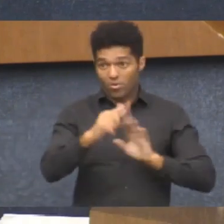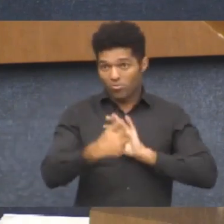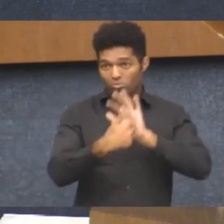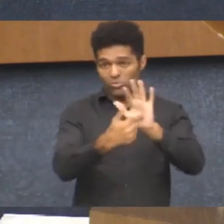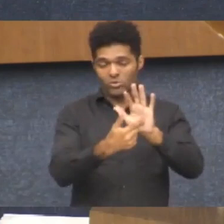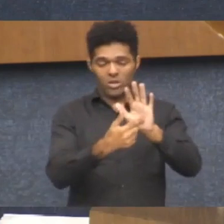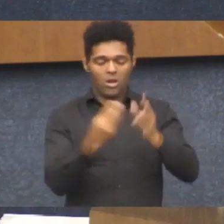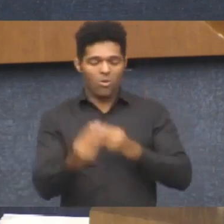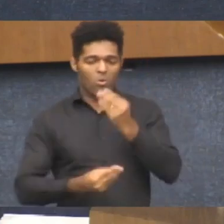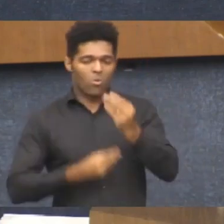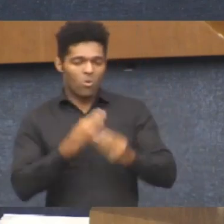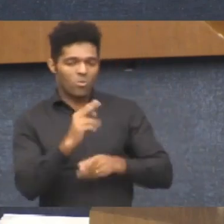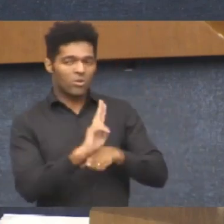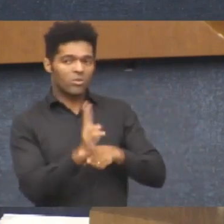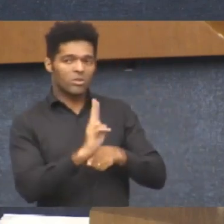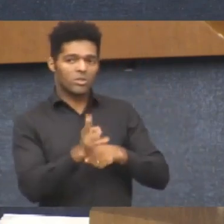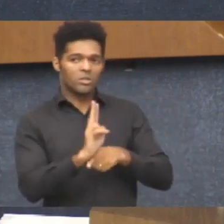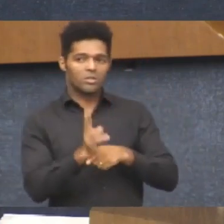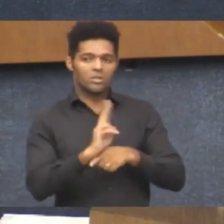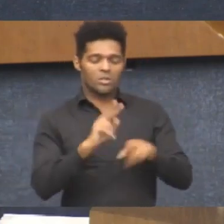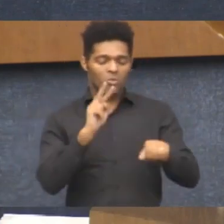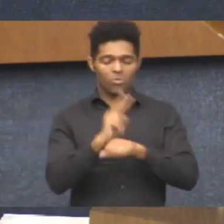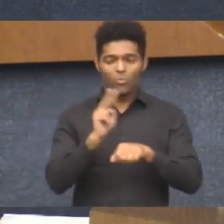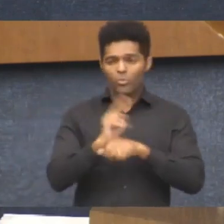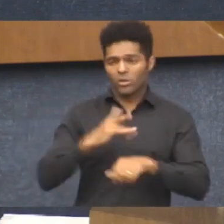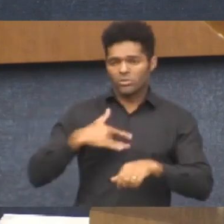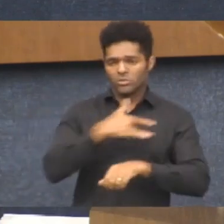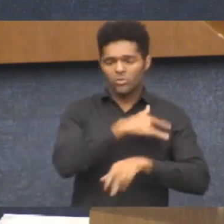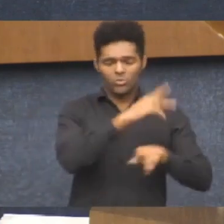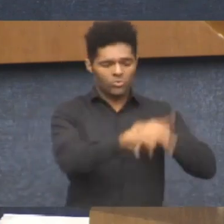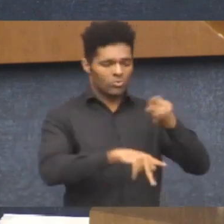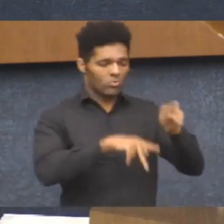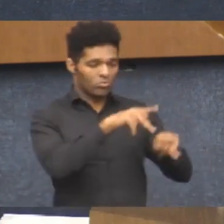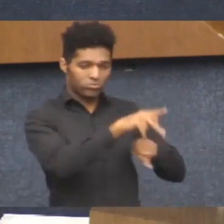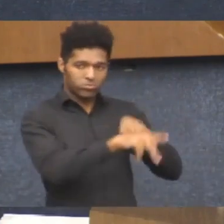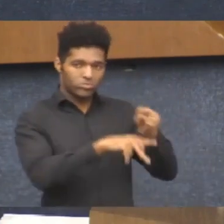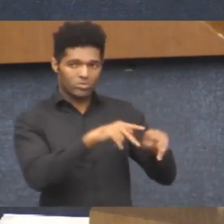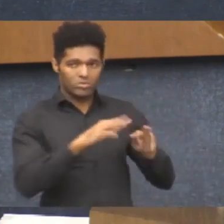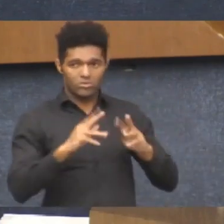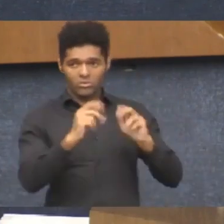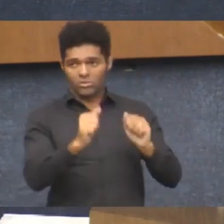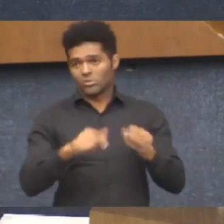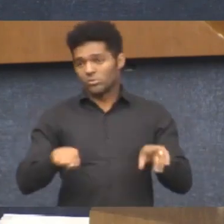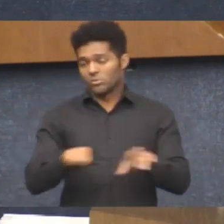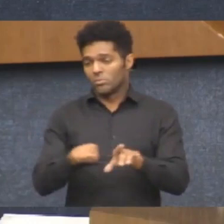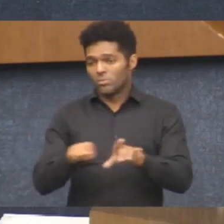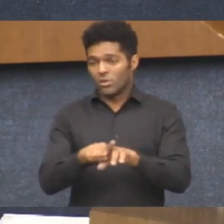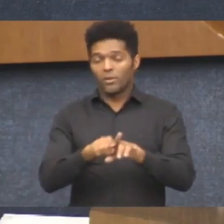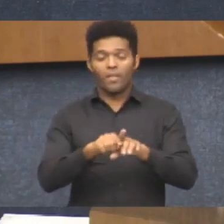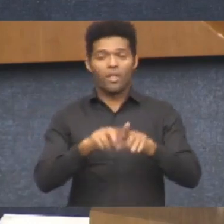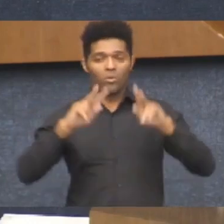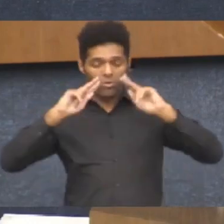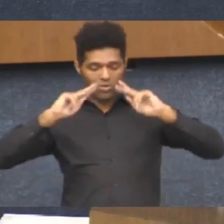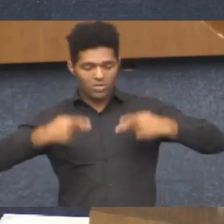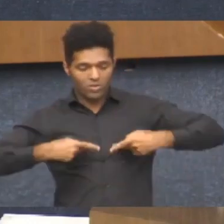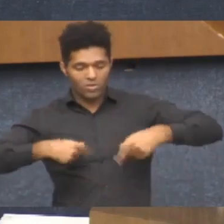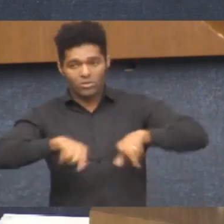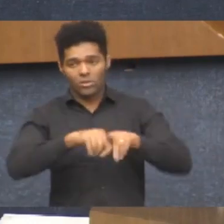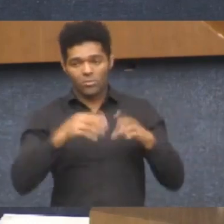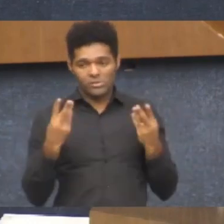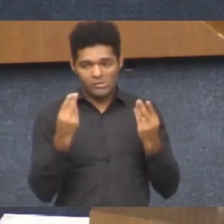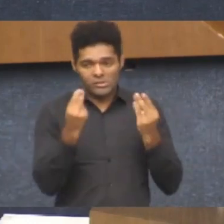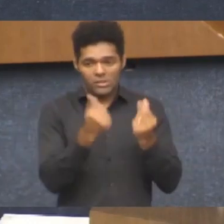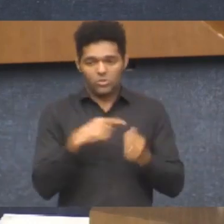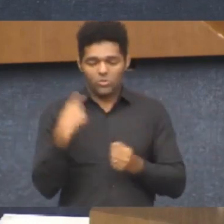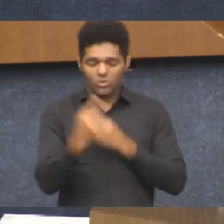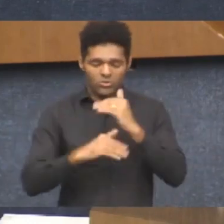do povo, né? Com a saúde da nossa população, né? E, principalmente, também um indicador da qualidade do